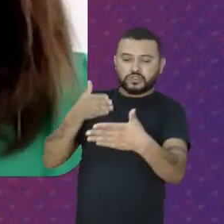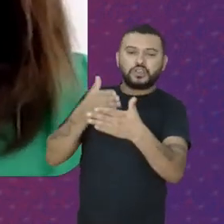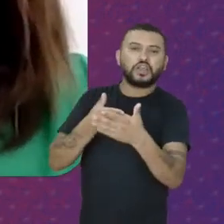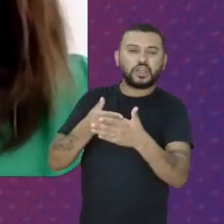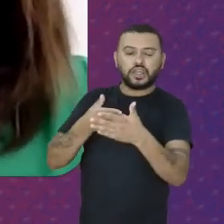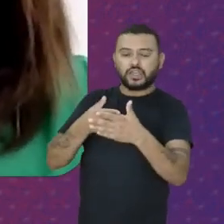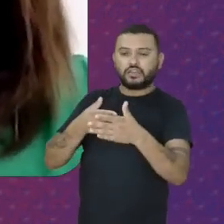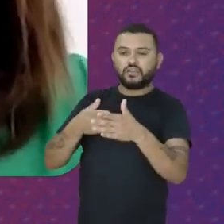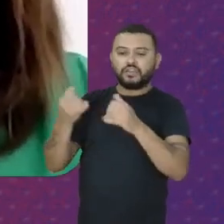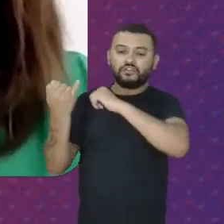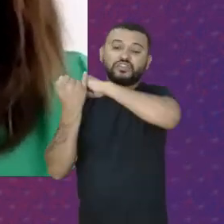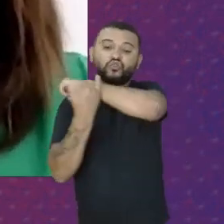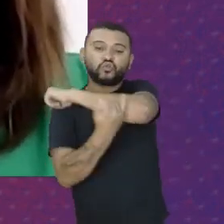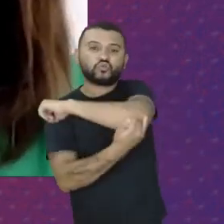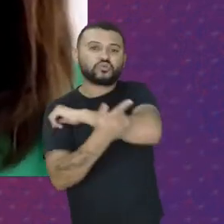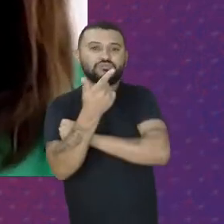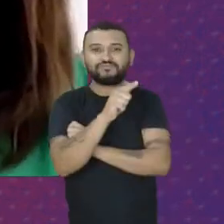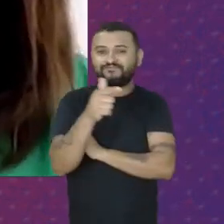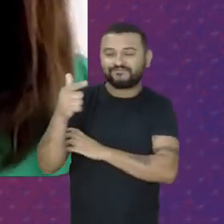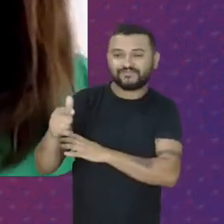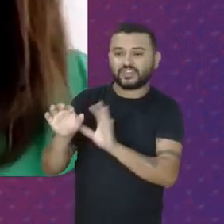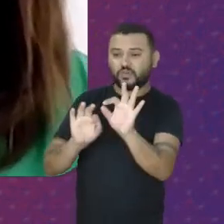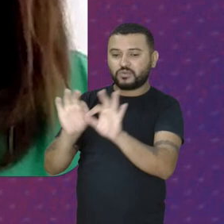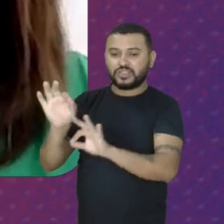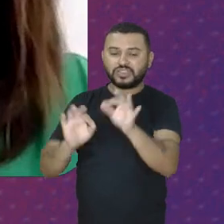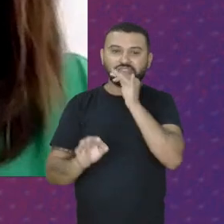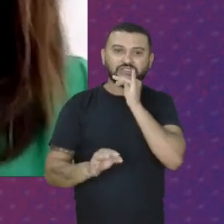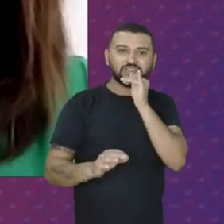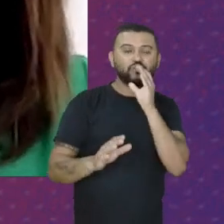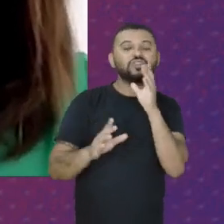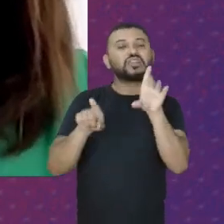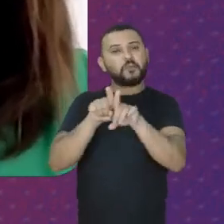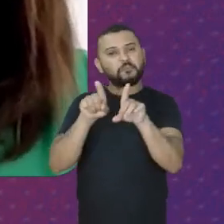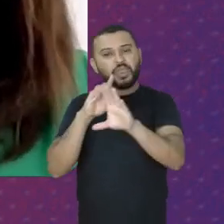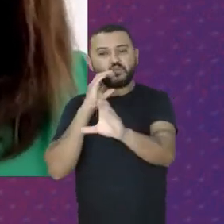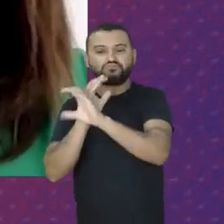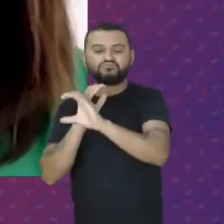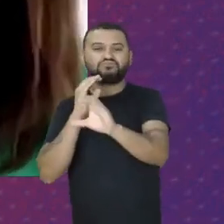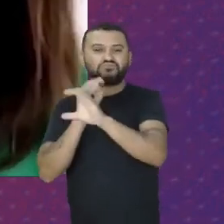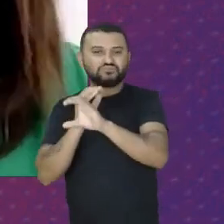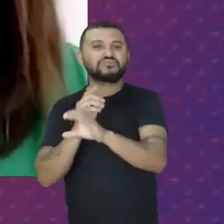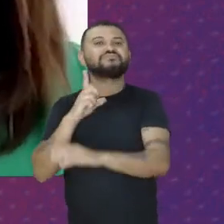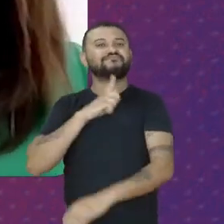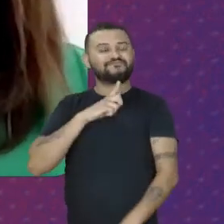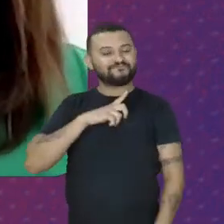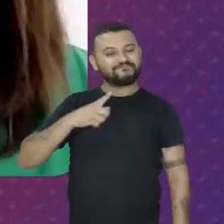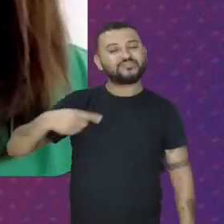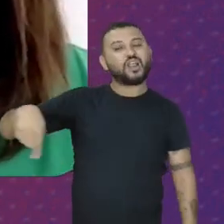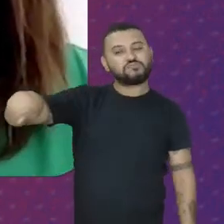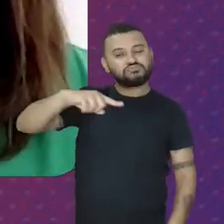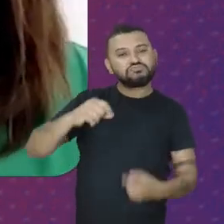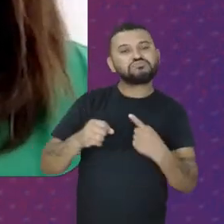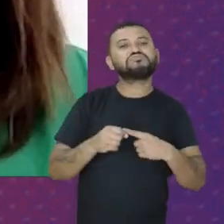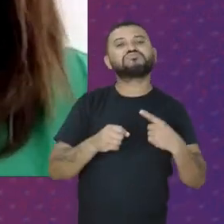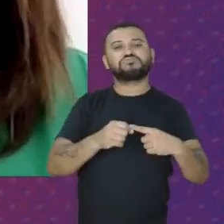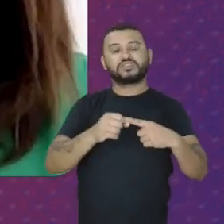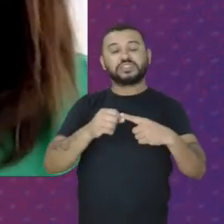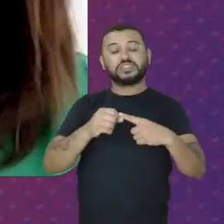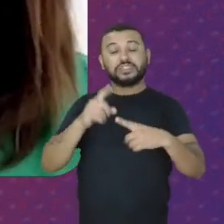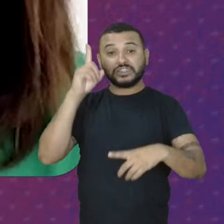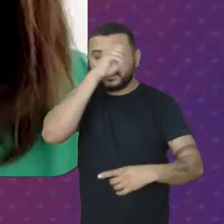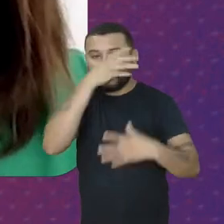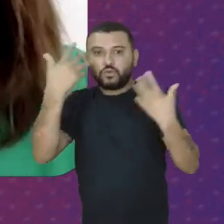arquitetônicas, além das barreiras atitudinais, comunicacionais. São imensas essas barreiras.